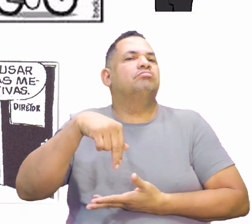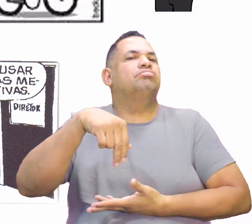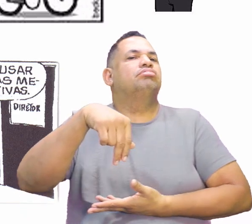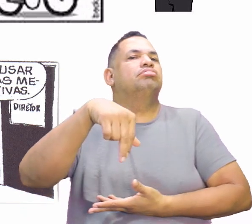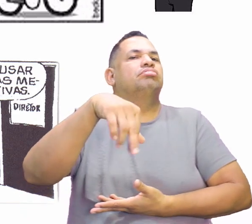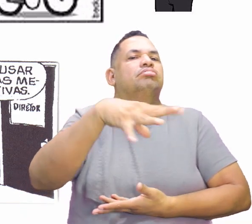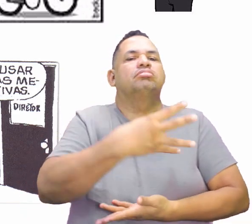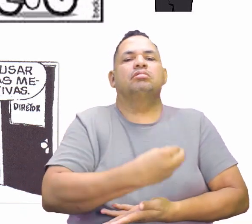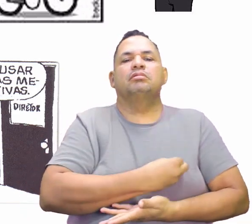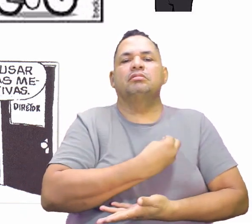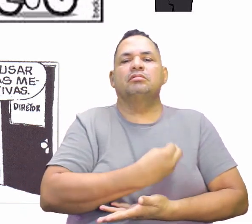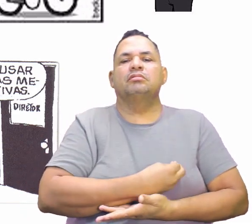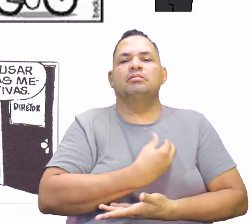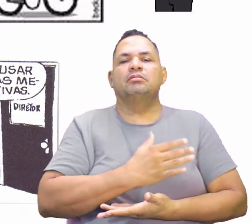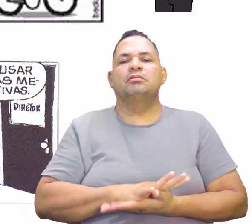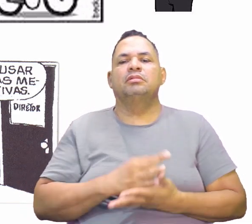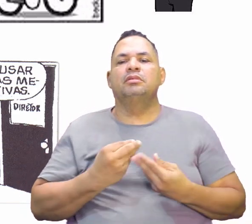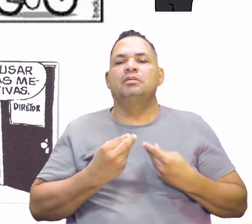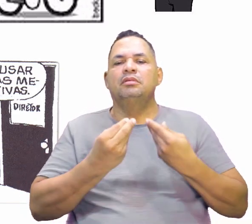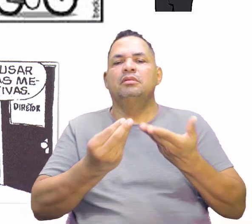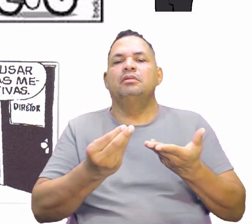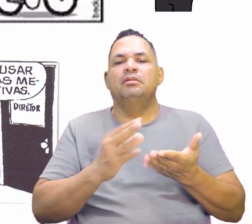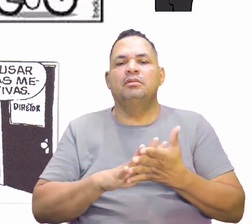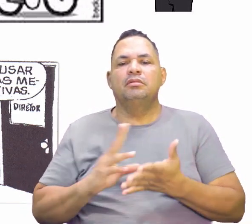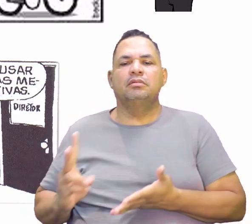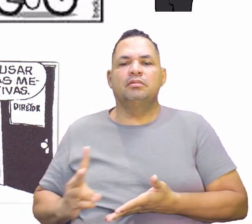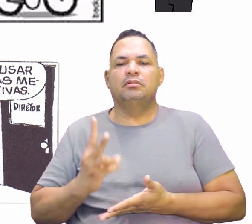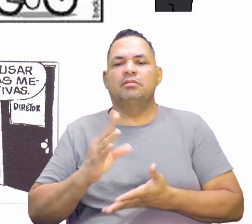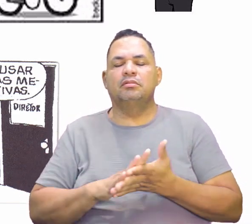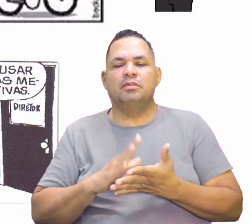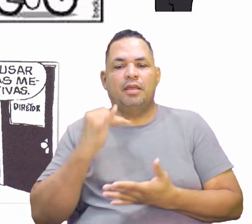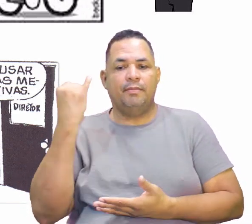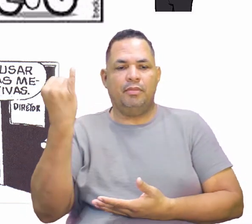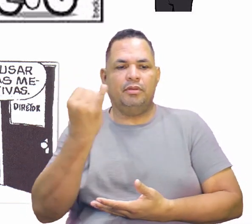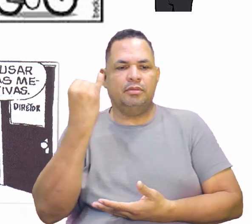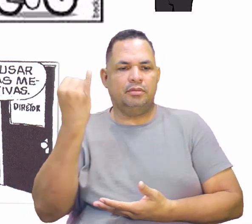Olha a outra conjunção aqui, aditiva também.